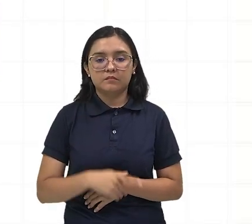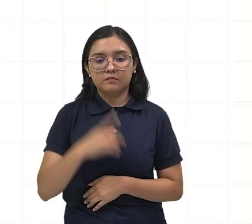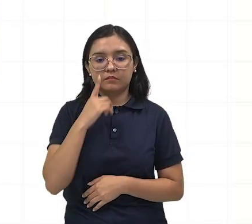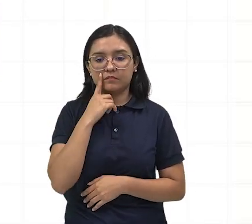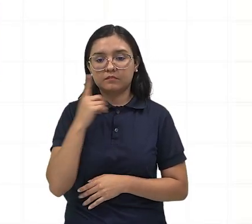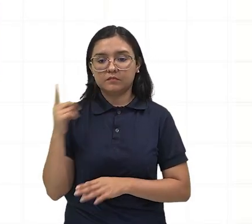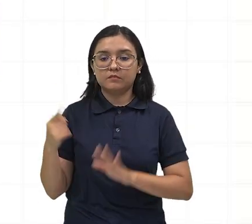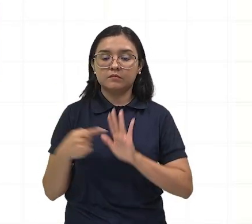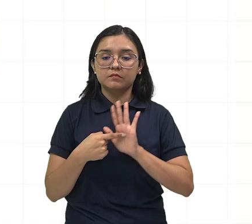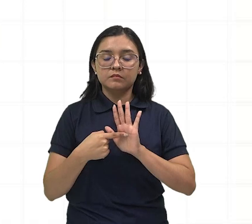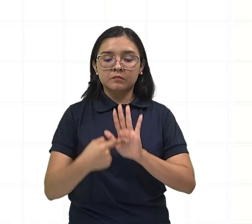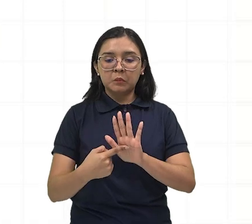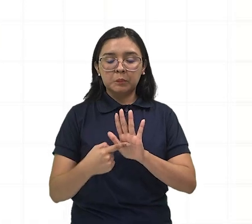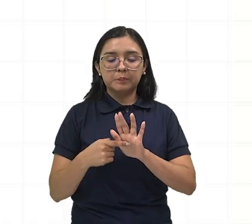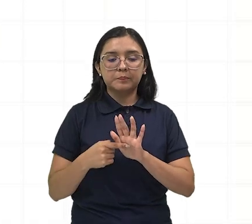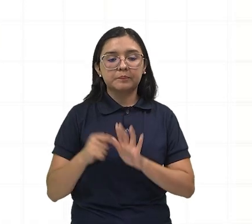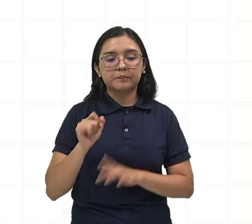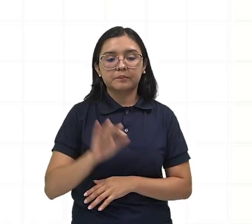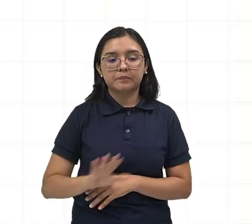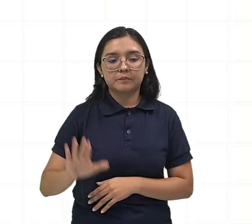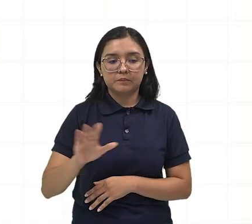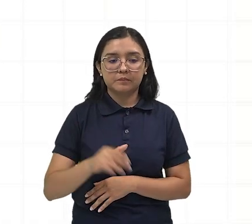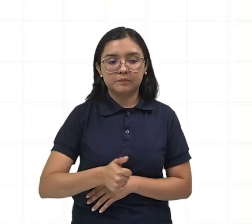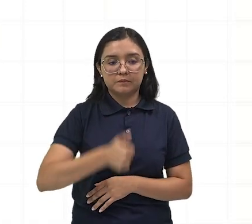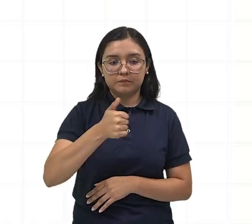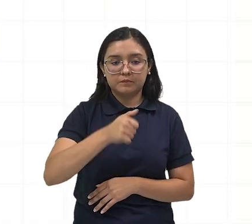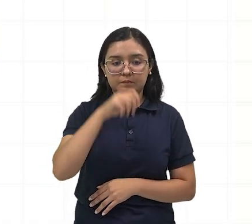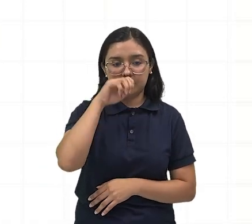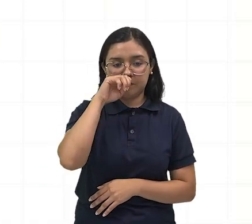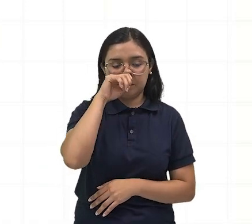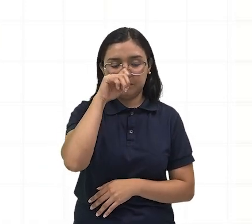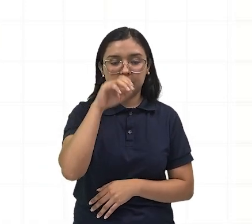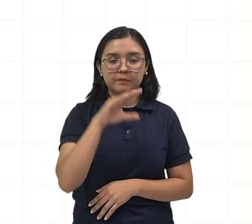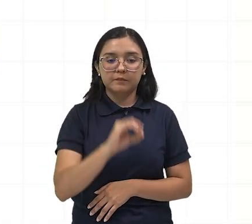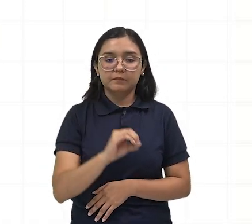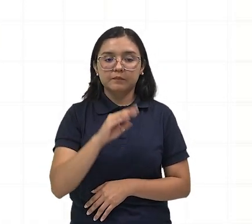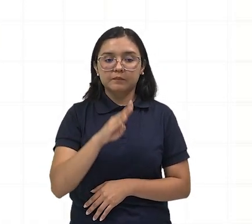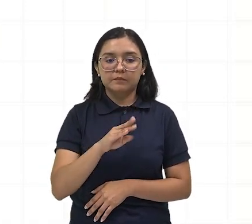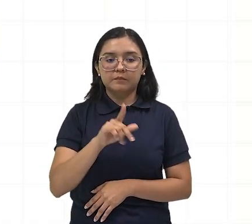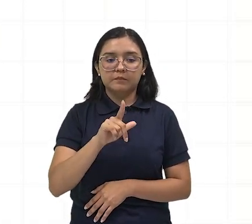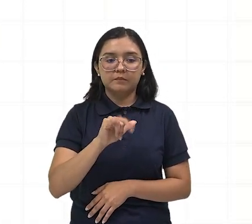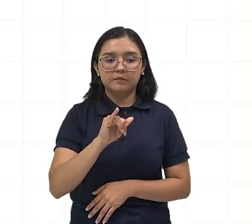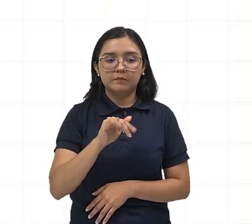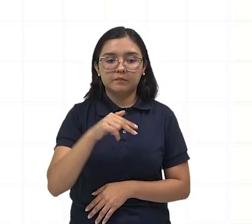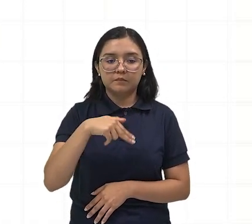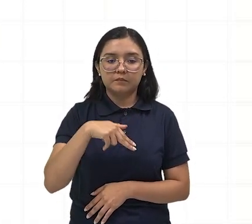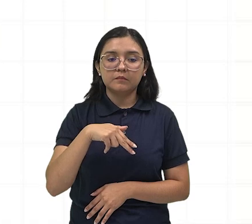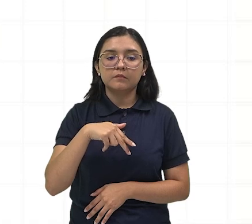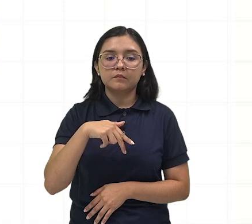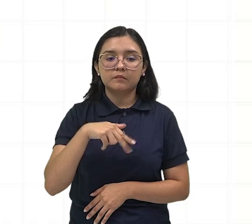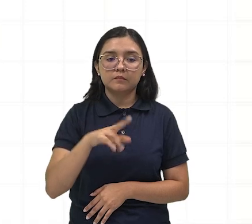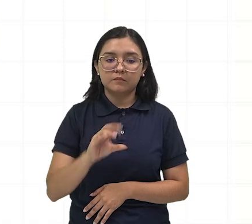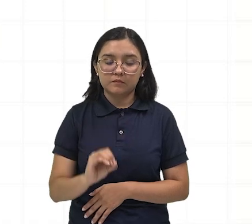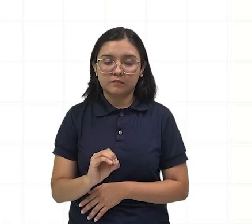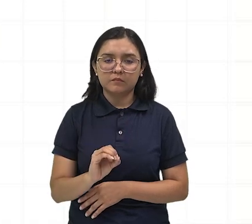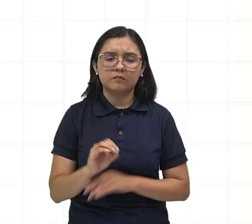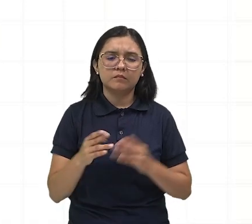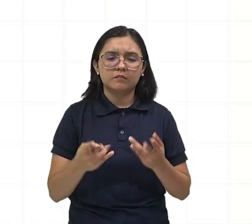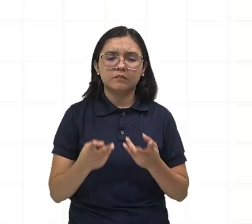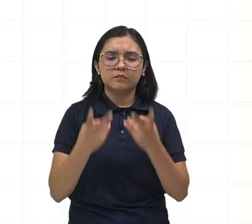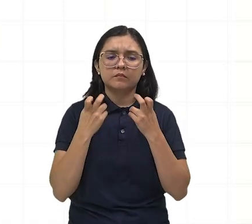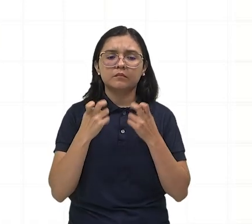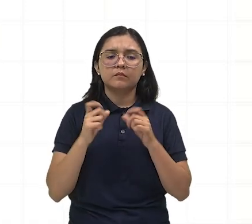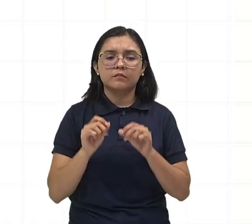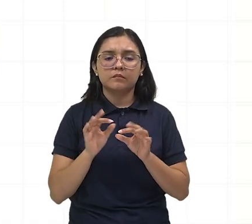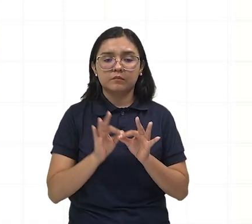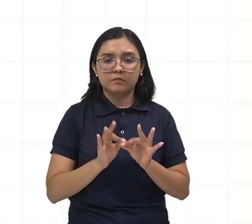Exatamente como está aqui. Então, oblíquo, o que nós conseguimos verificar de forma bem fácil, né? Olha o